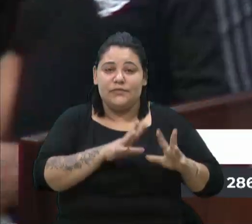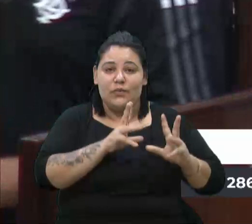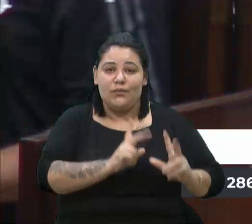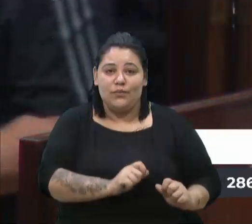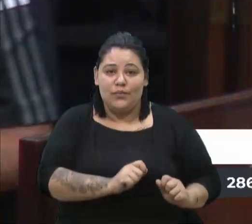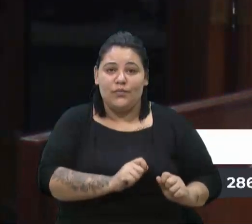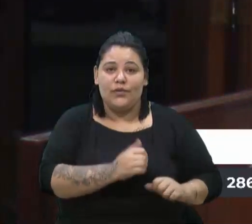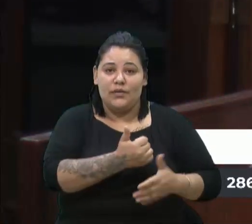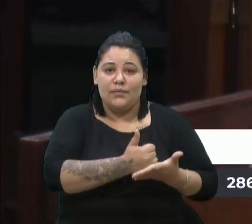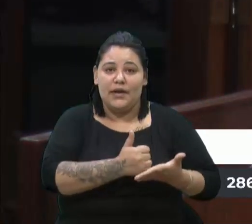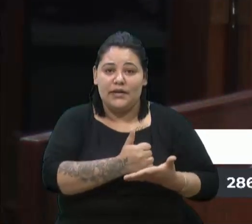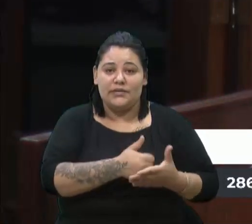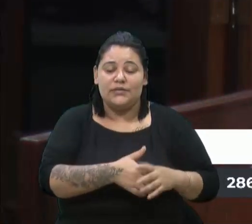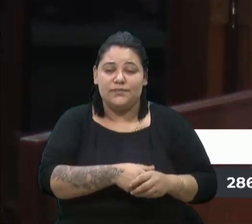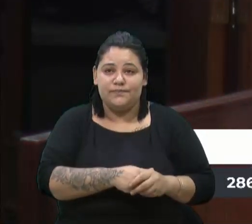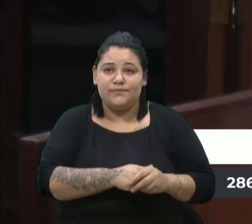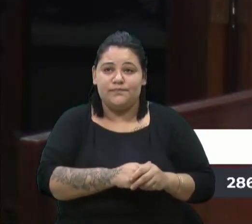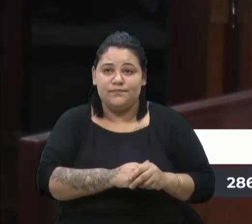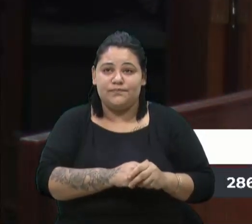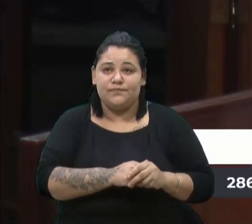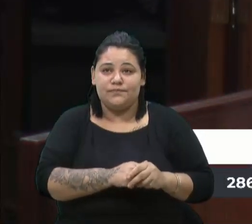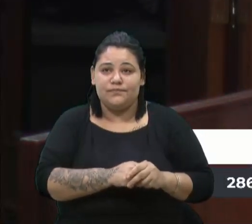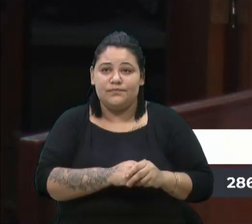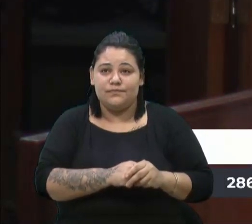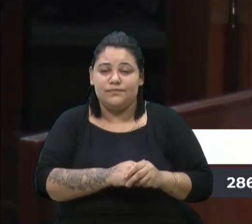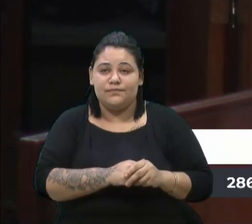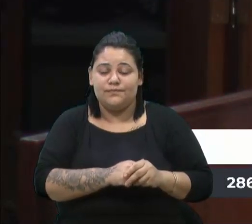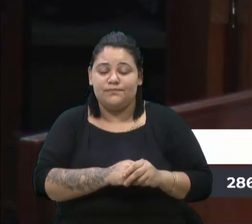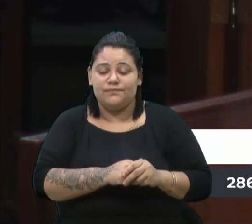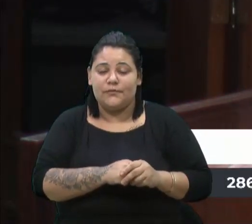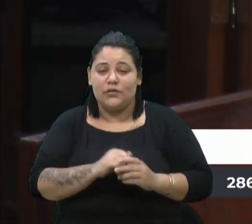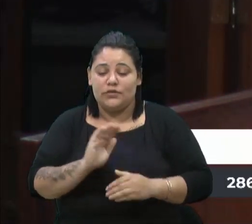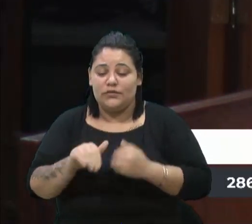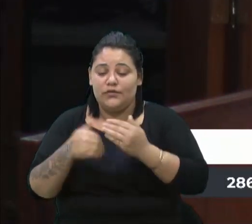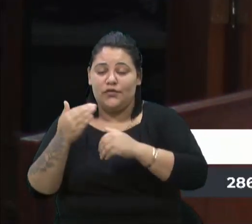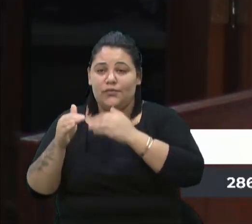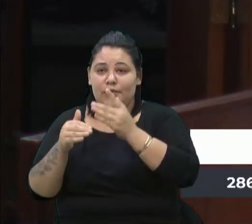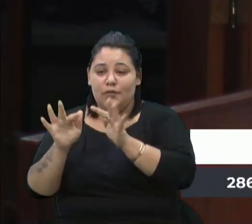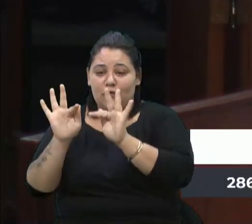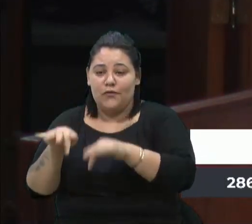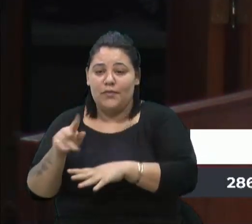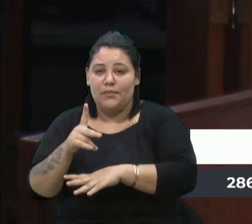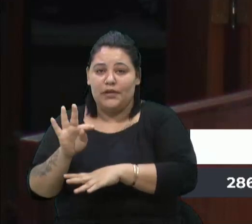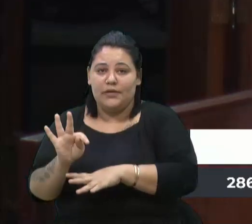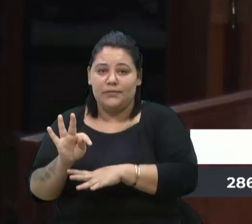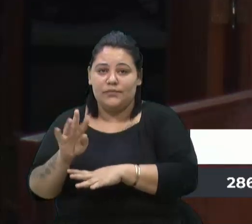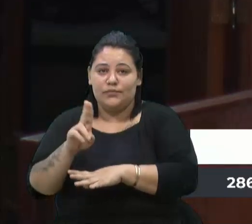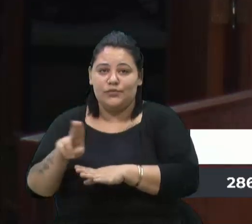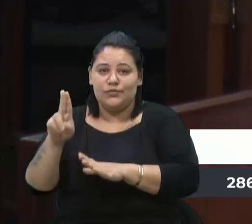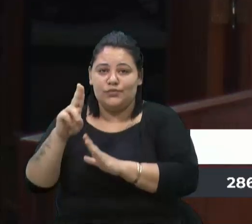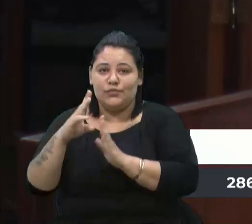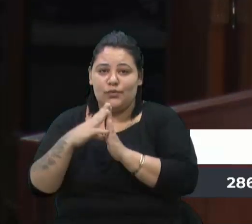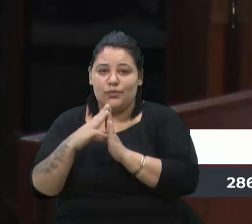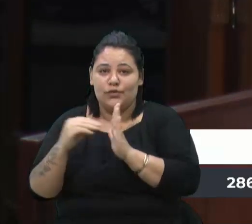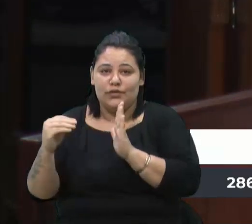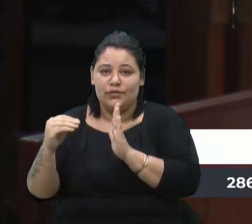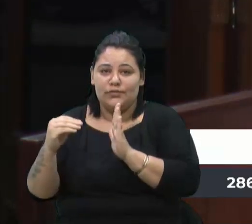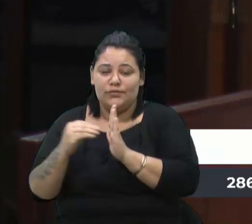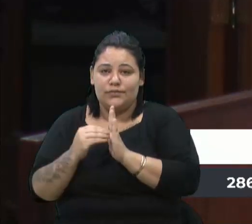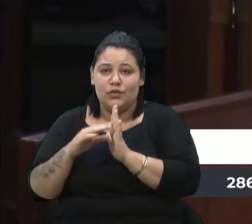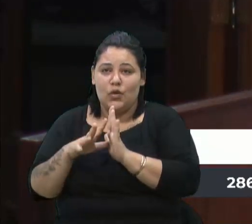importantes das últimas décadas foi sepultado pelo PT que optou Pelo modelo da corrupção e a ineficiência